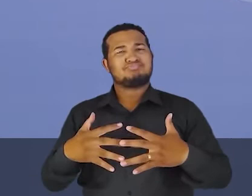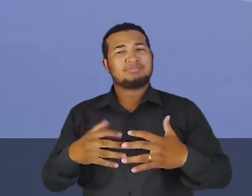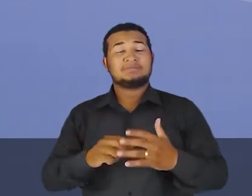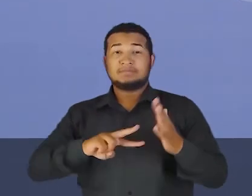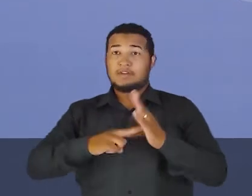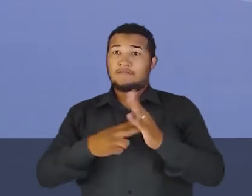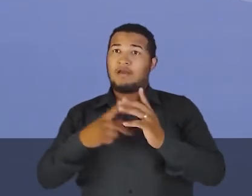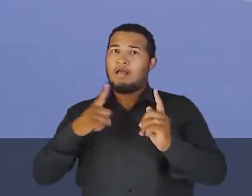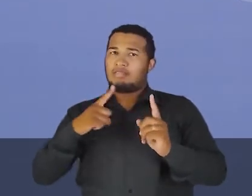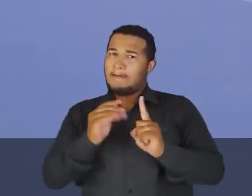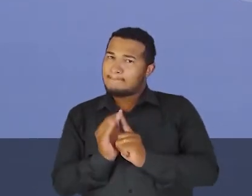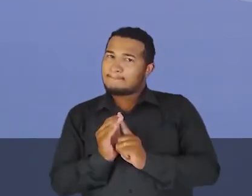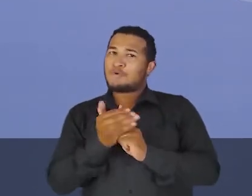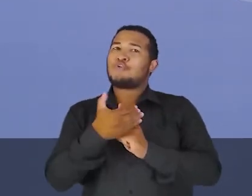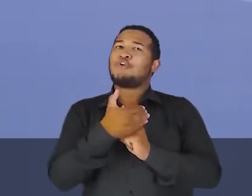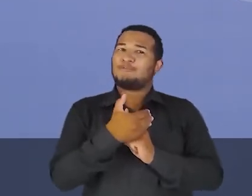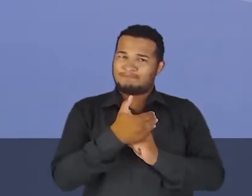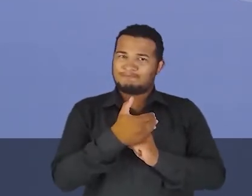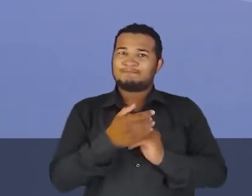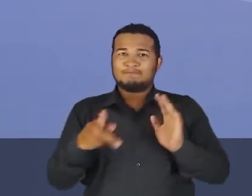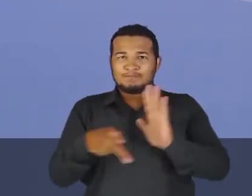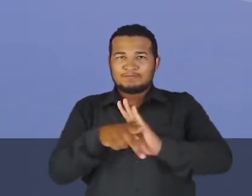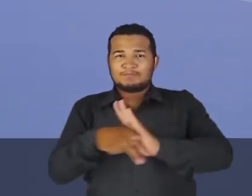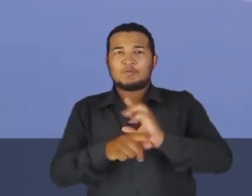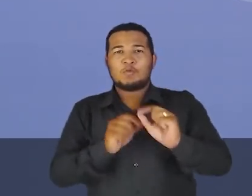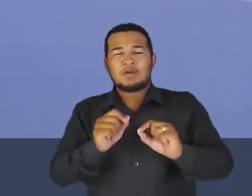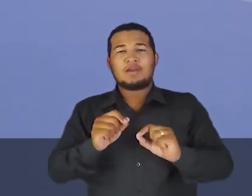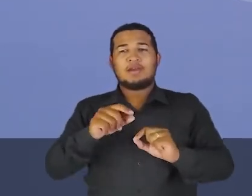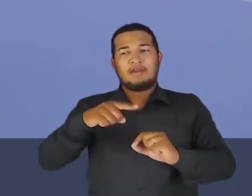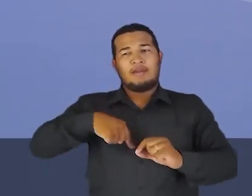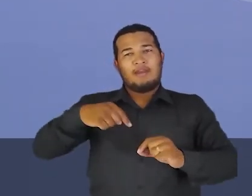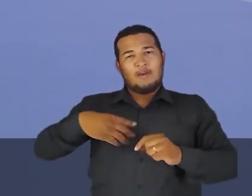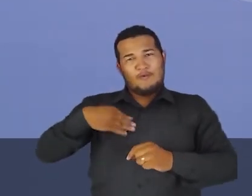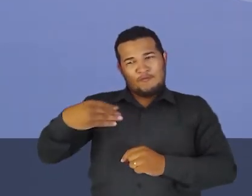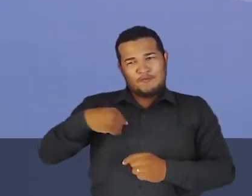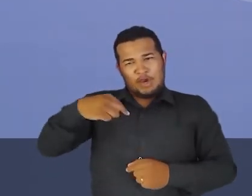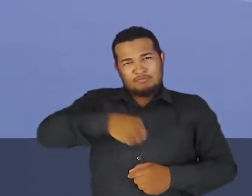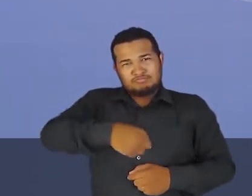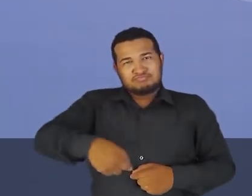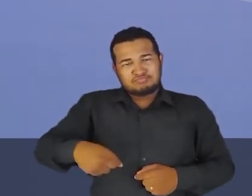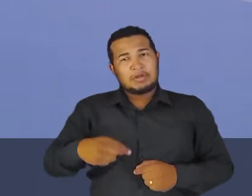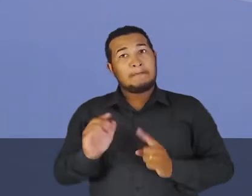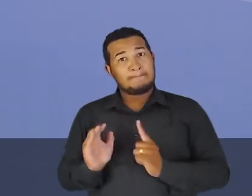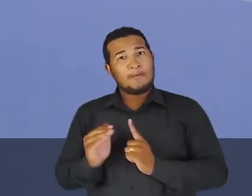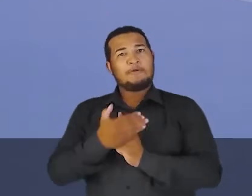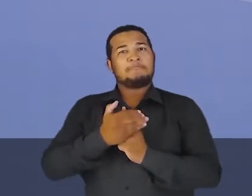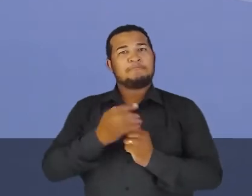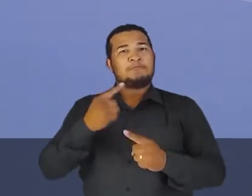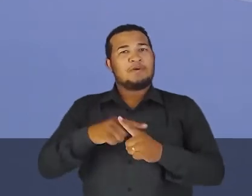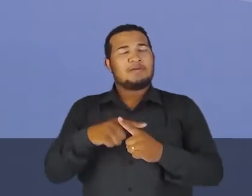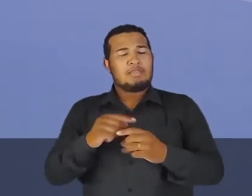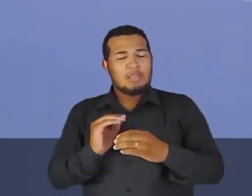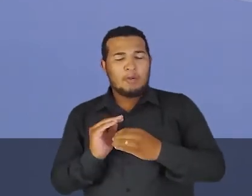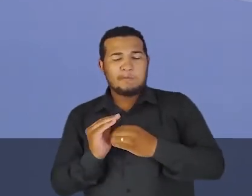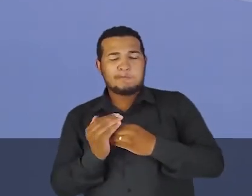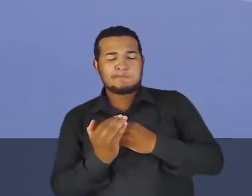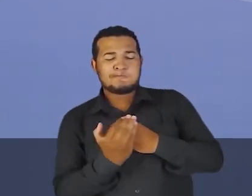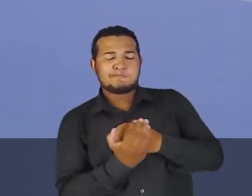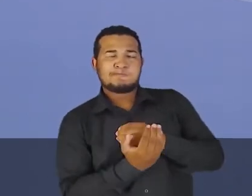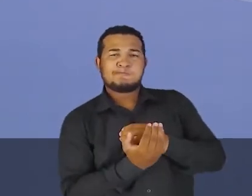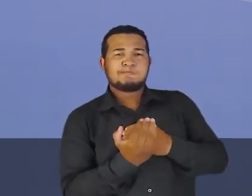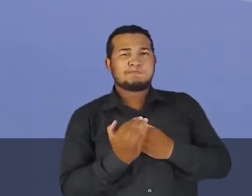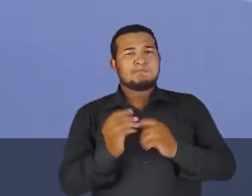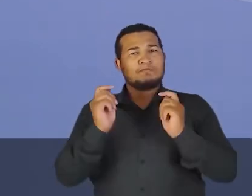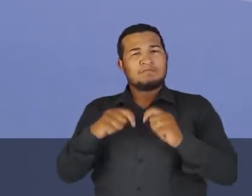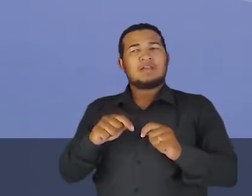uma proteção muito maior à progênie, né, aos filhotes, no caso, né, porque a placenta e o cordão umbilical vão